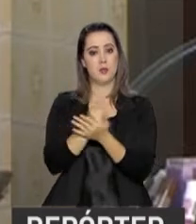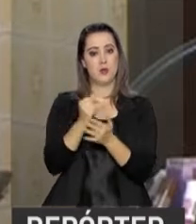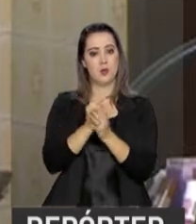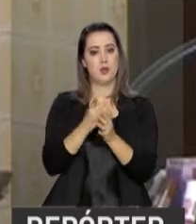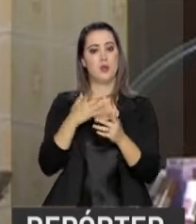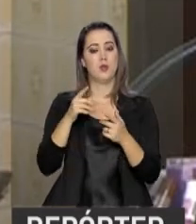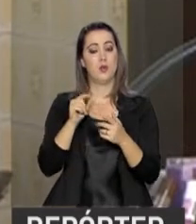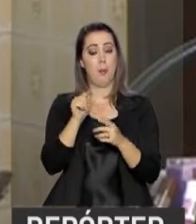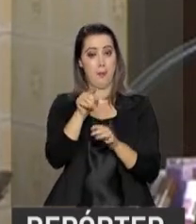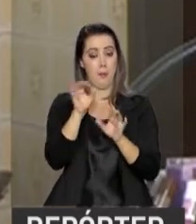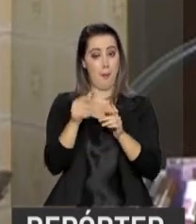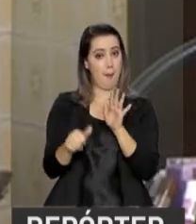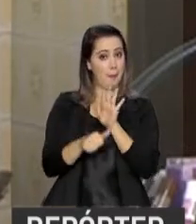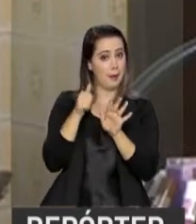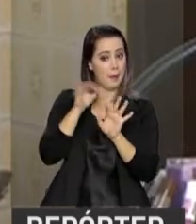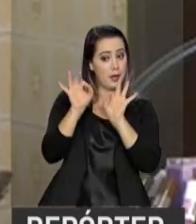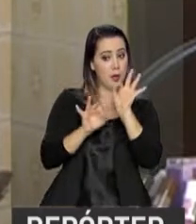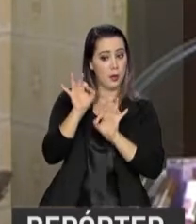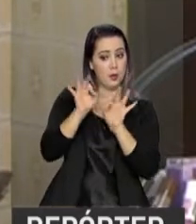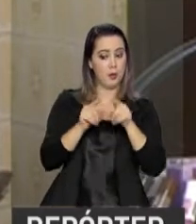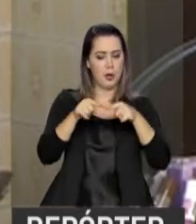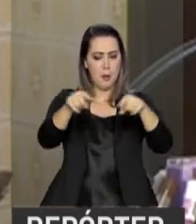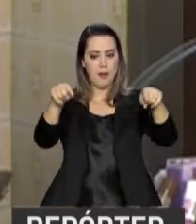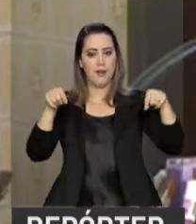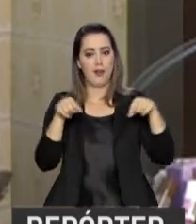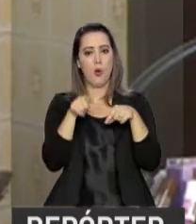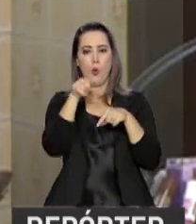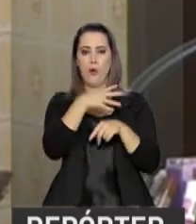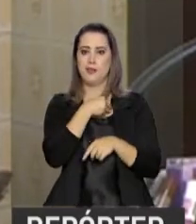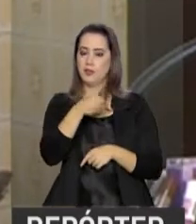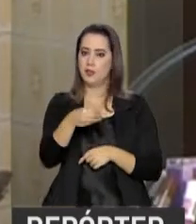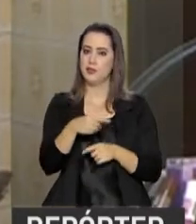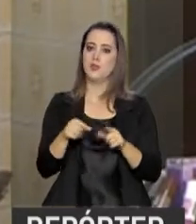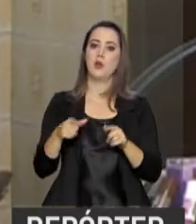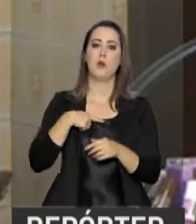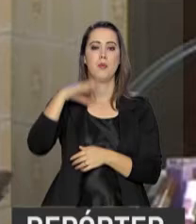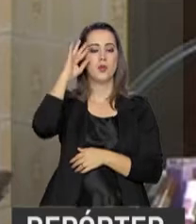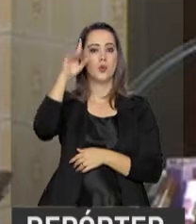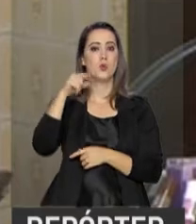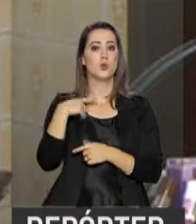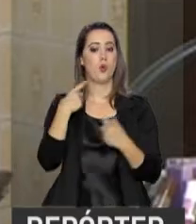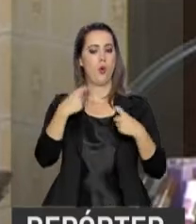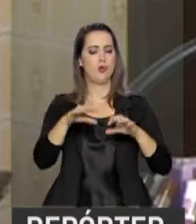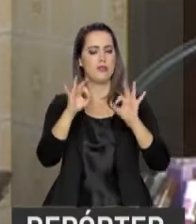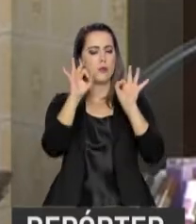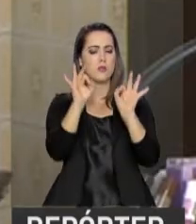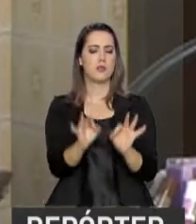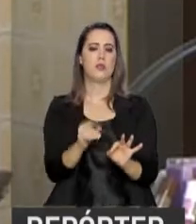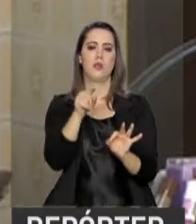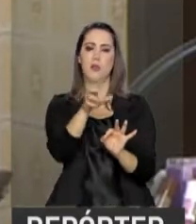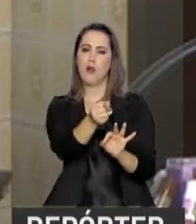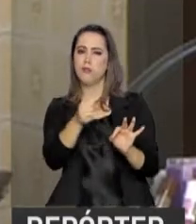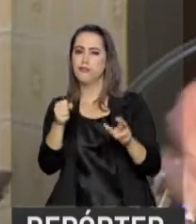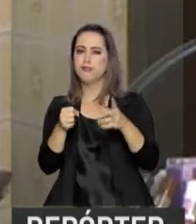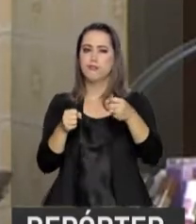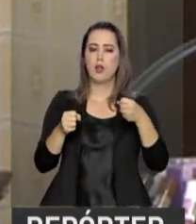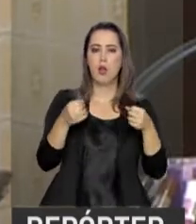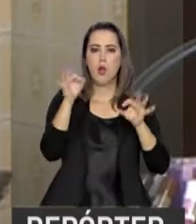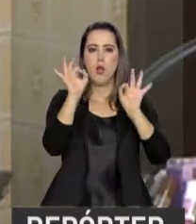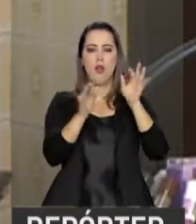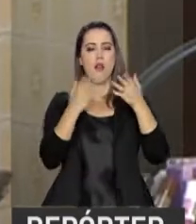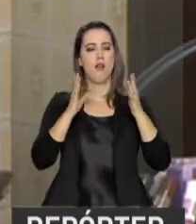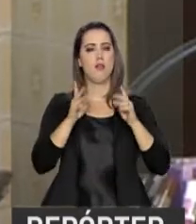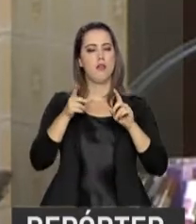é o quarto dela. Eu já vou lá tirar o guarda-roupinha para a Claudinha. Meu sonho é o guarda-roupa para a Claudinha. Aí eu vou montar o guarda-roupa dela,